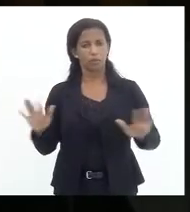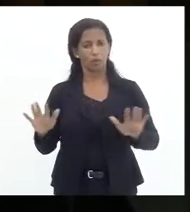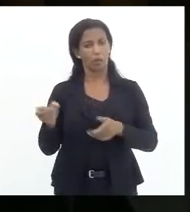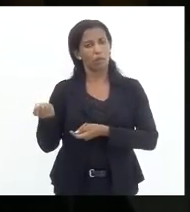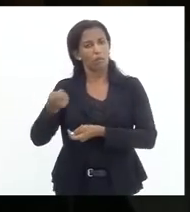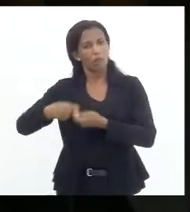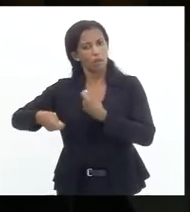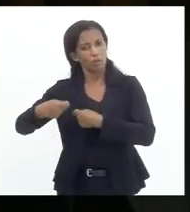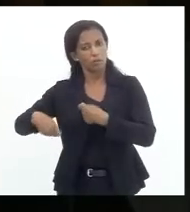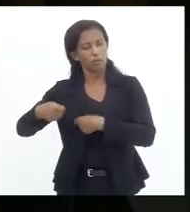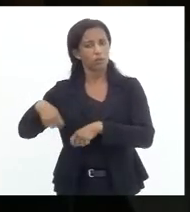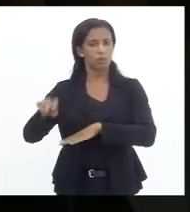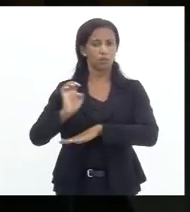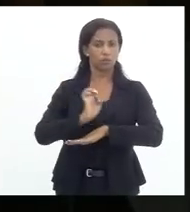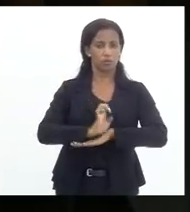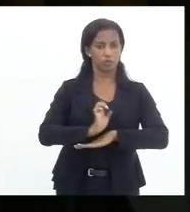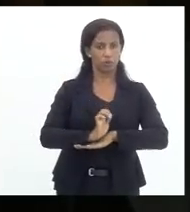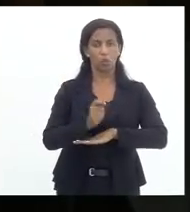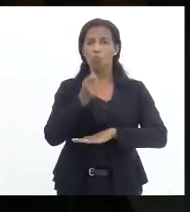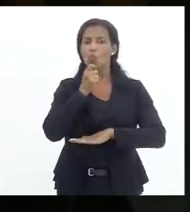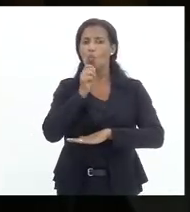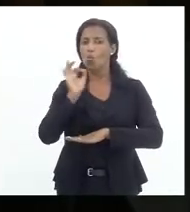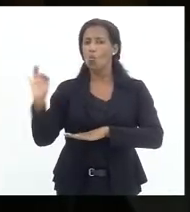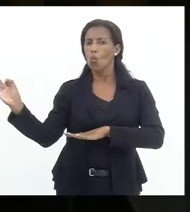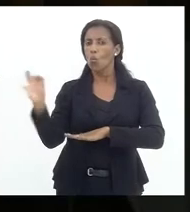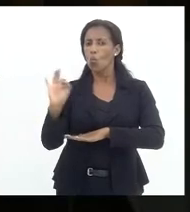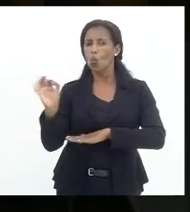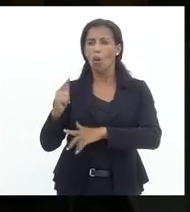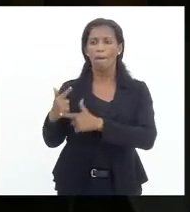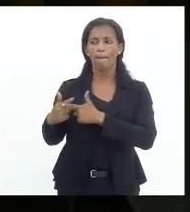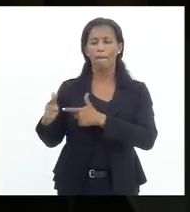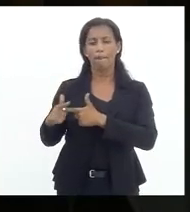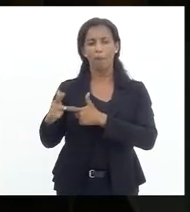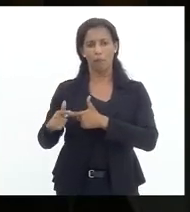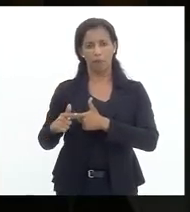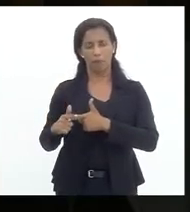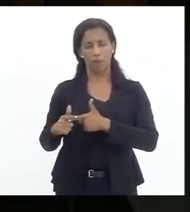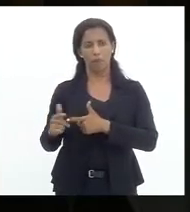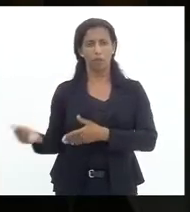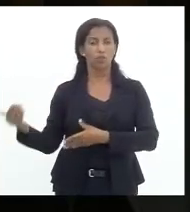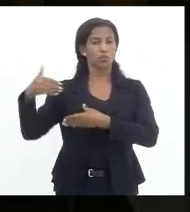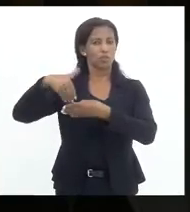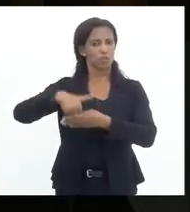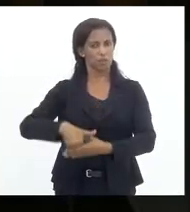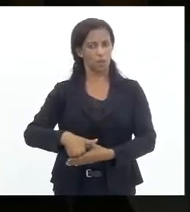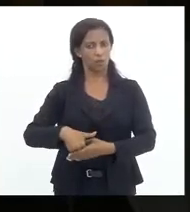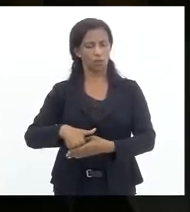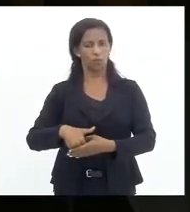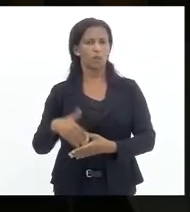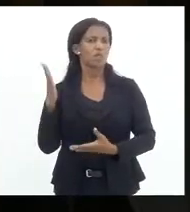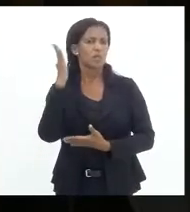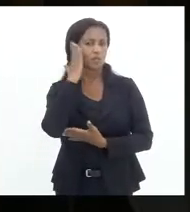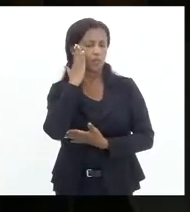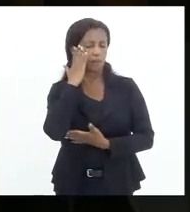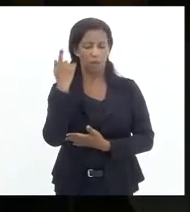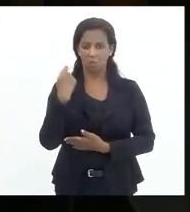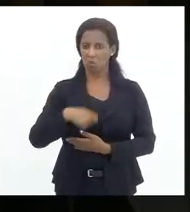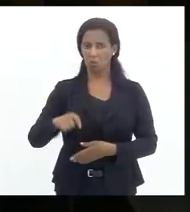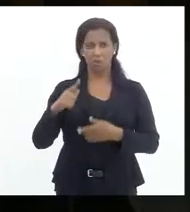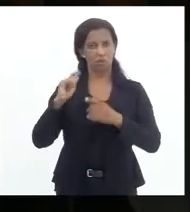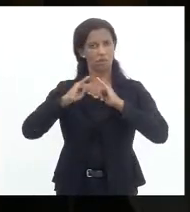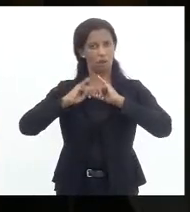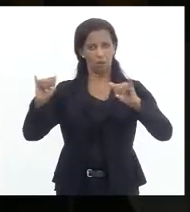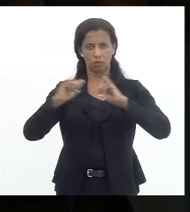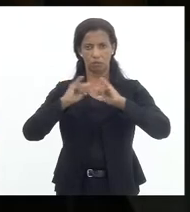da administração pública estadual e não tenha nenhuma conotação de natureza eleitoral nós todos sabemos é uma precisa que